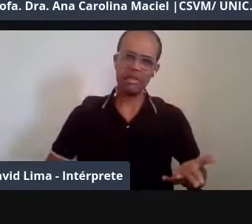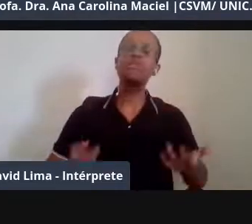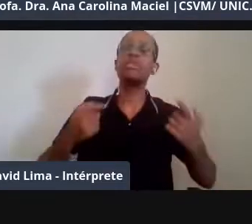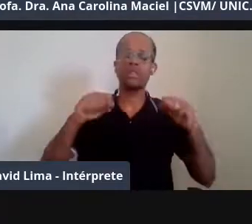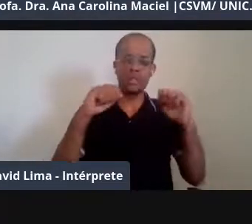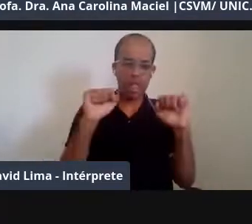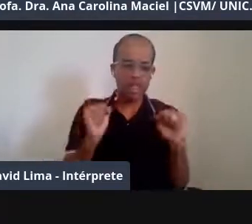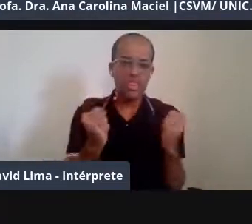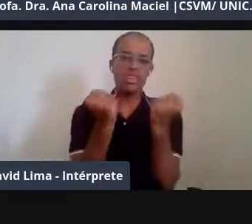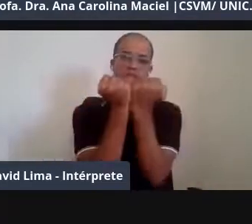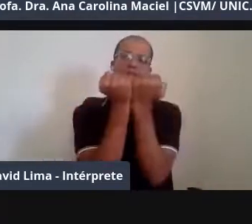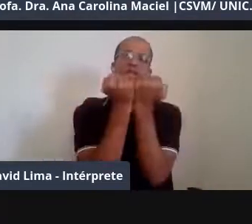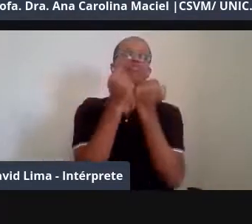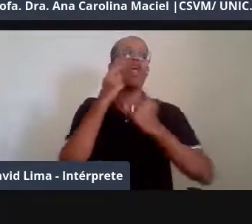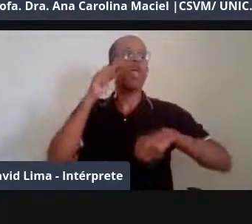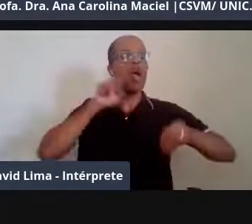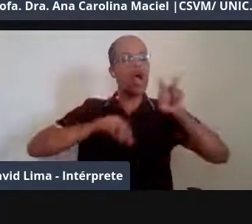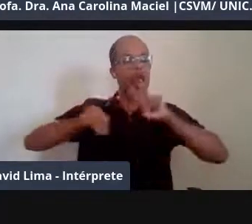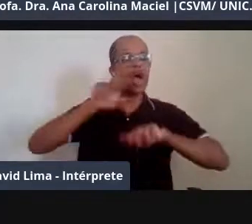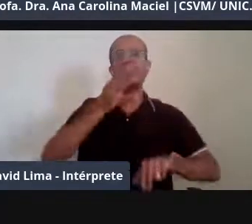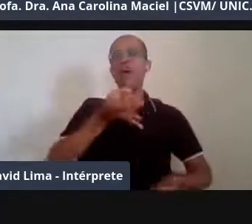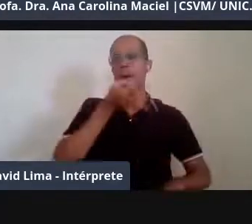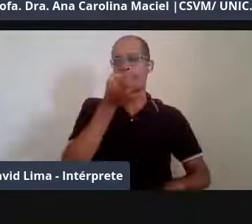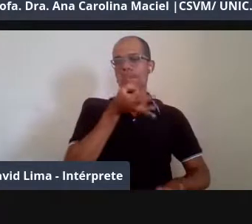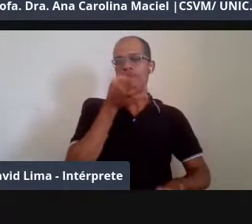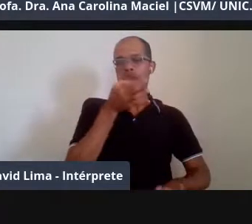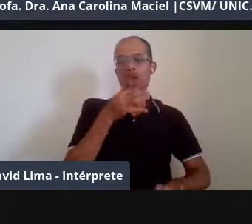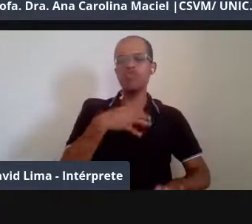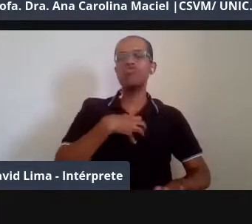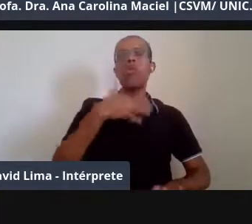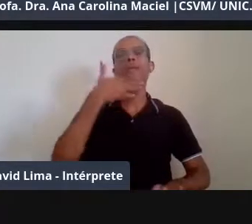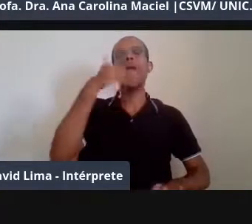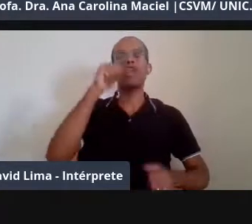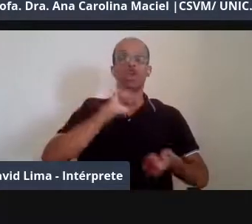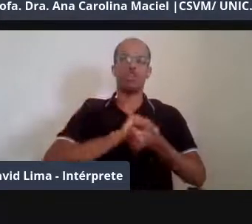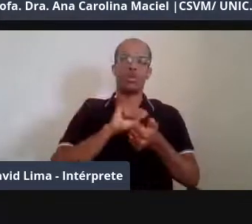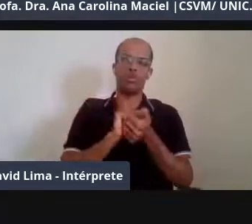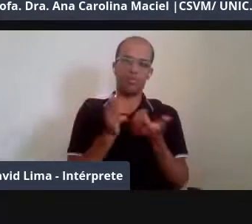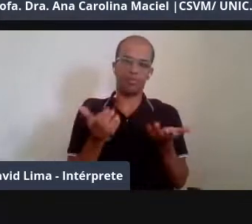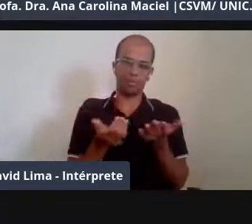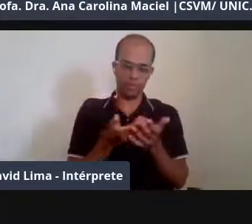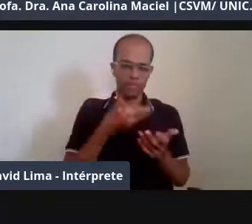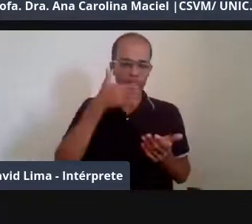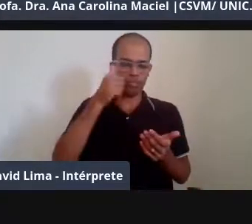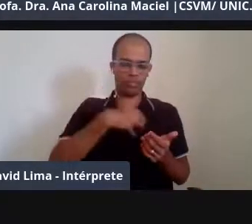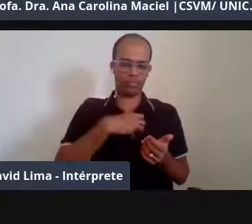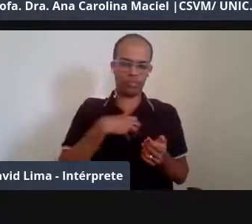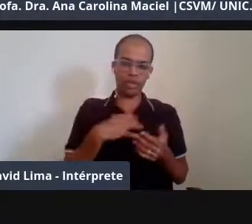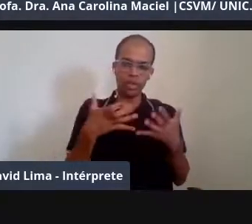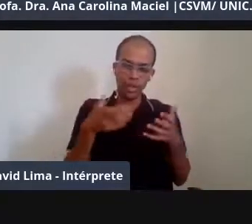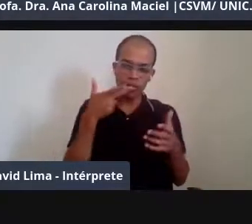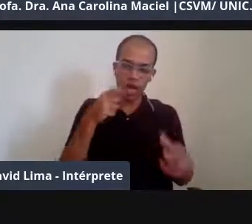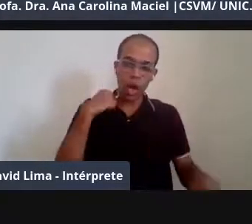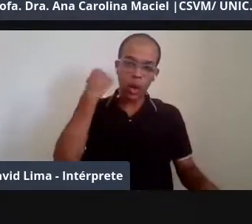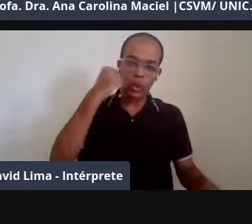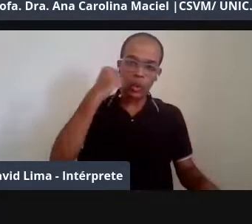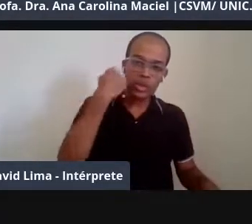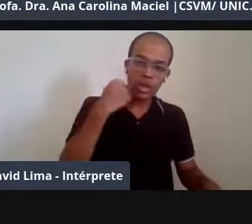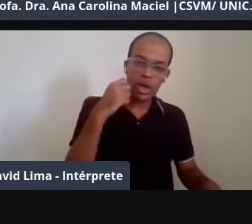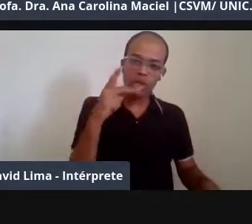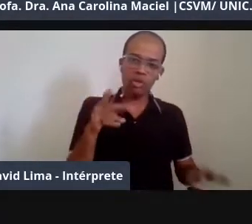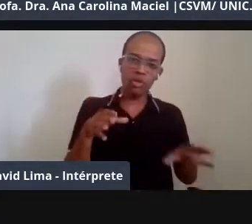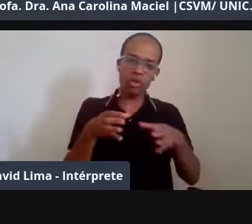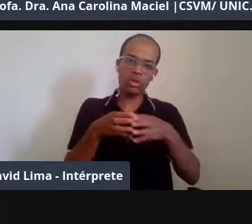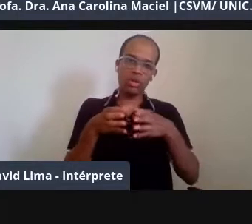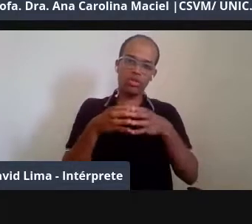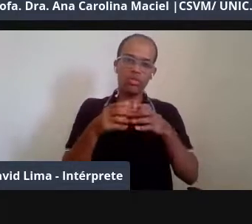nossos pontos de vista de uma forma mais adequada. Então, eu quero sugerir ao senador e à sua equipe que tenha o